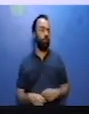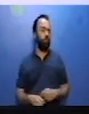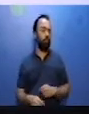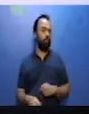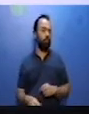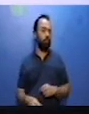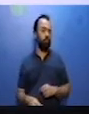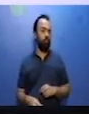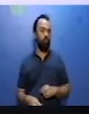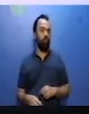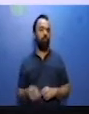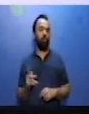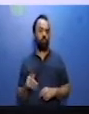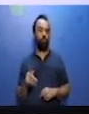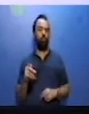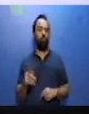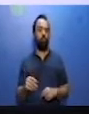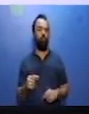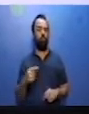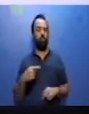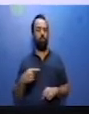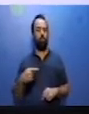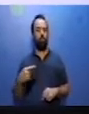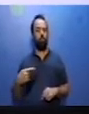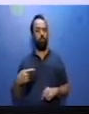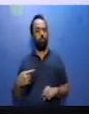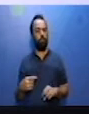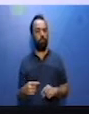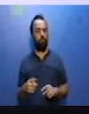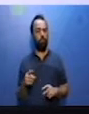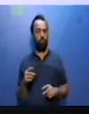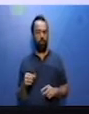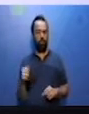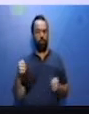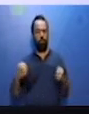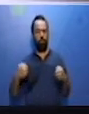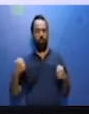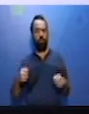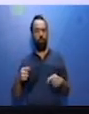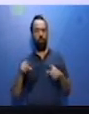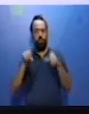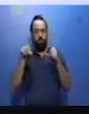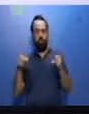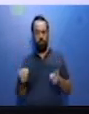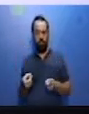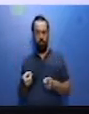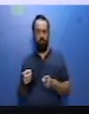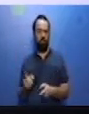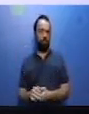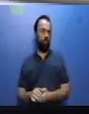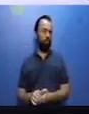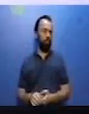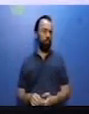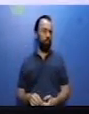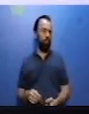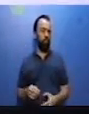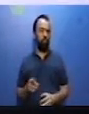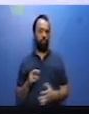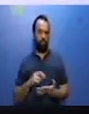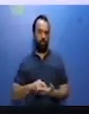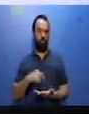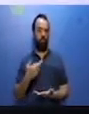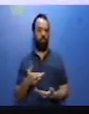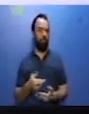for um número negativo era uma continha de vezes aqui tem que colocar entre parêntesis e vamos